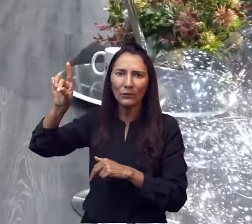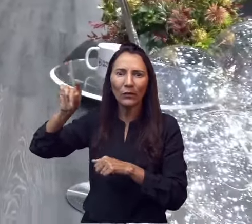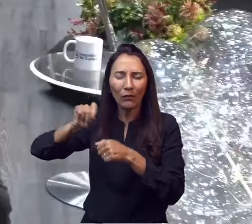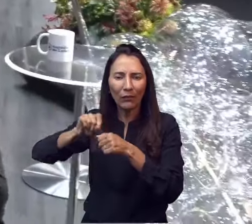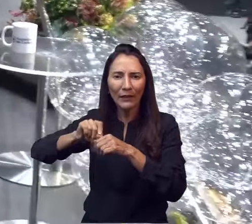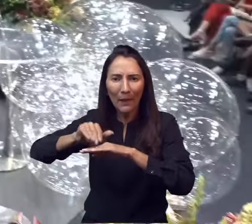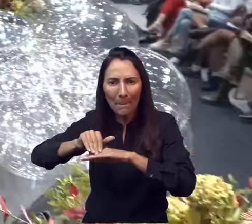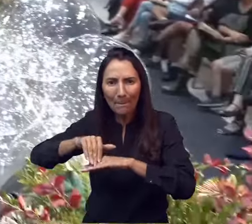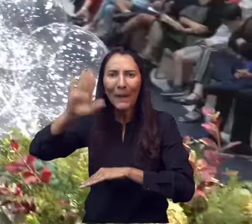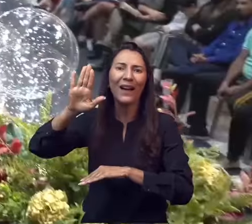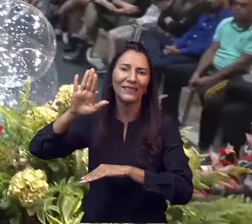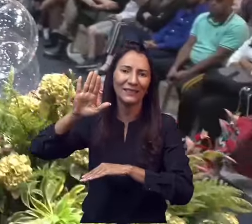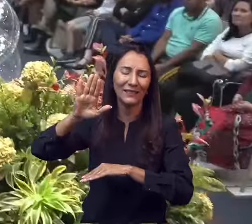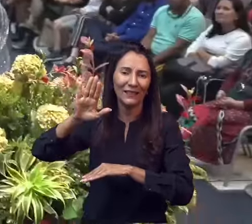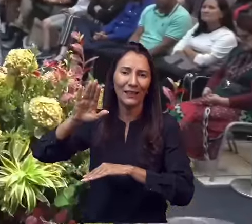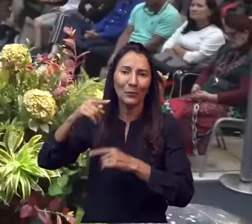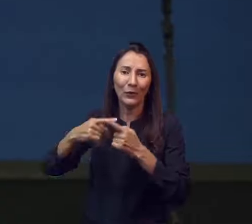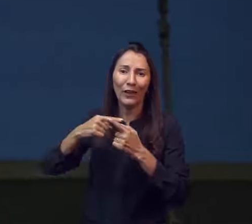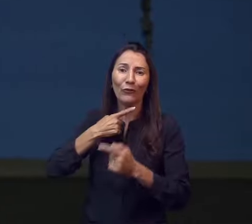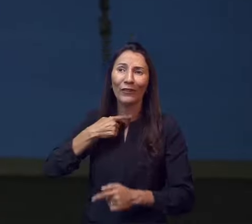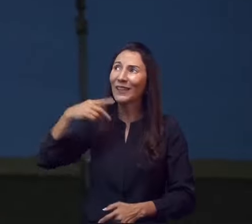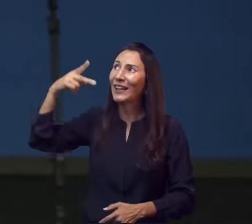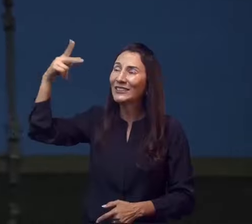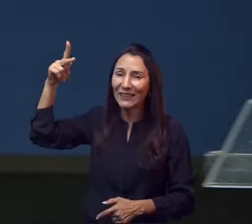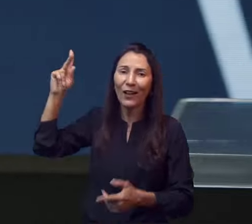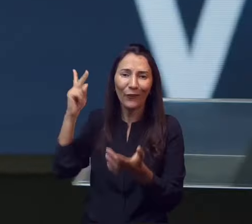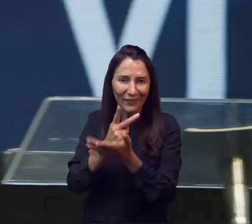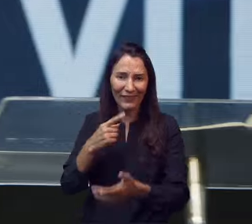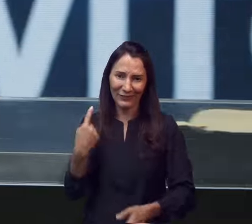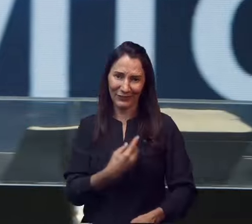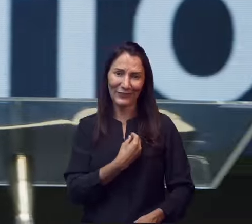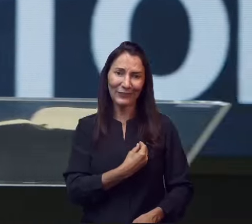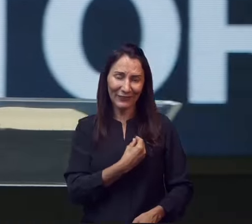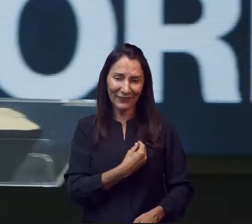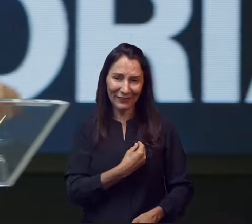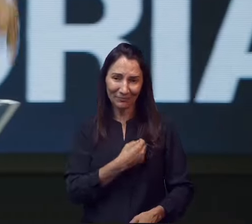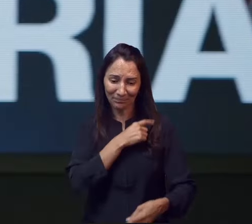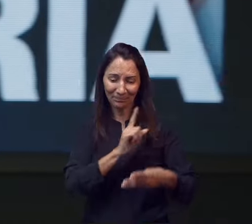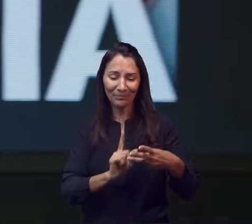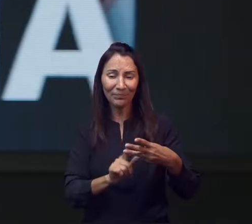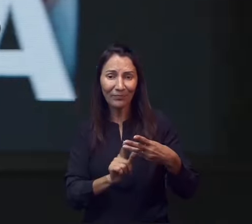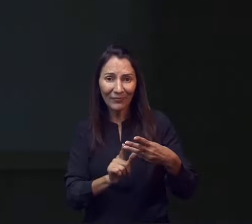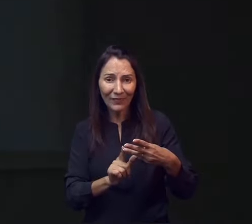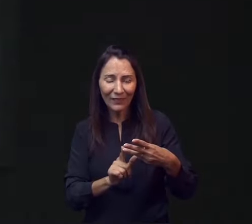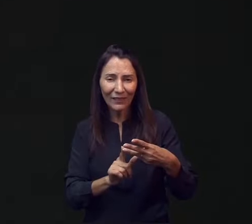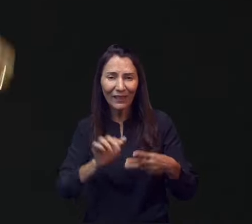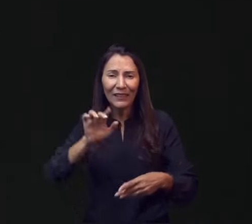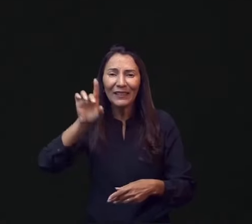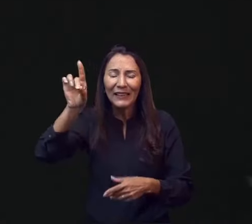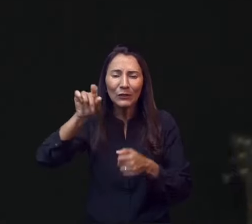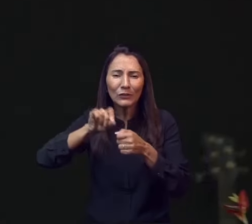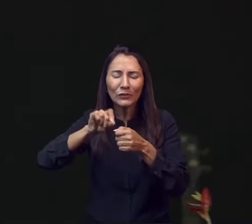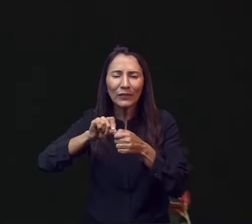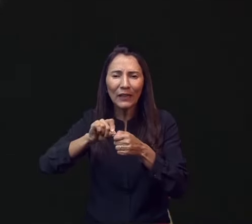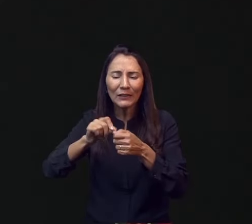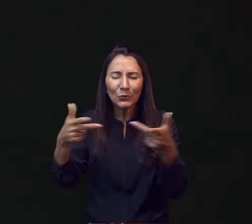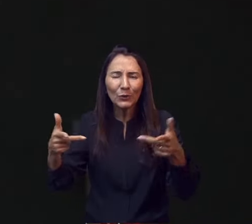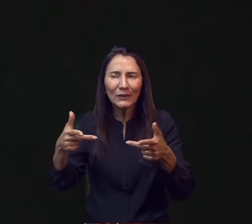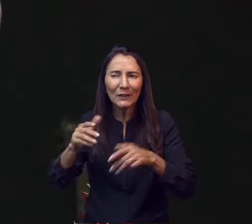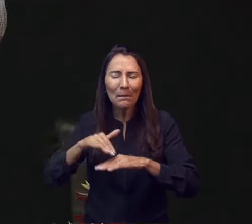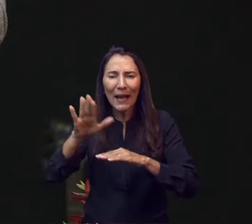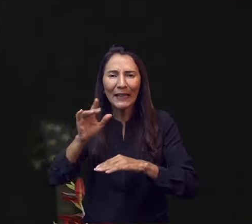para que a vontade dele se Estabeleça na sua vida porque Deus faz além do que pedimos